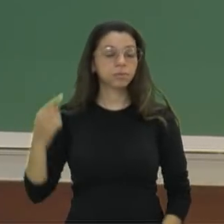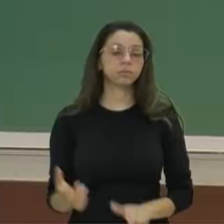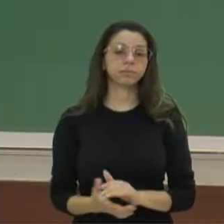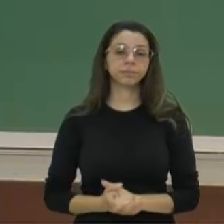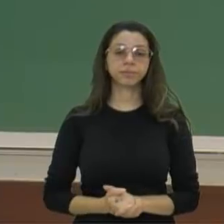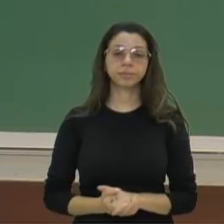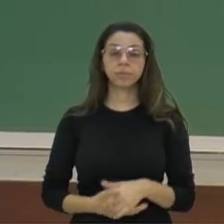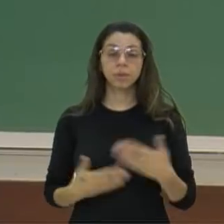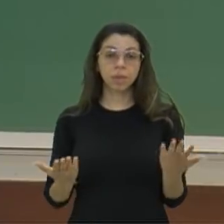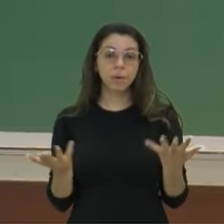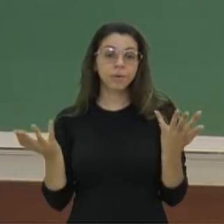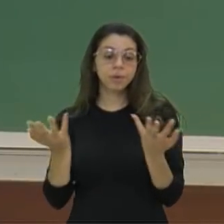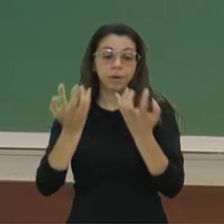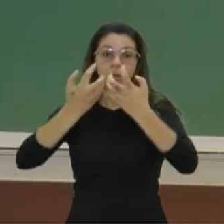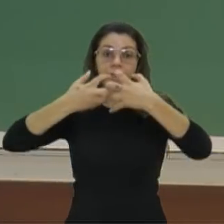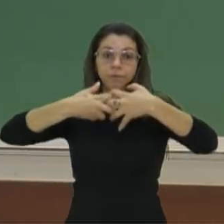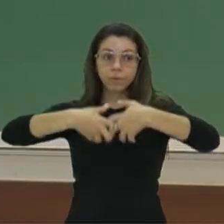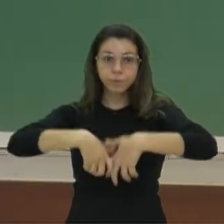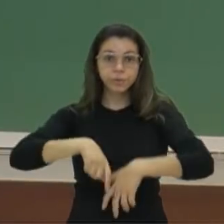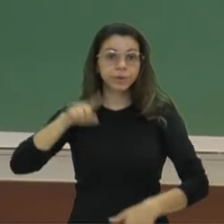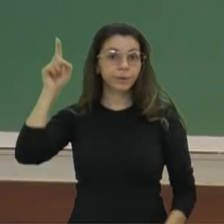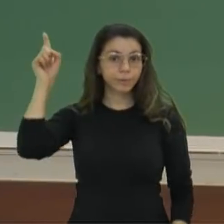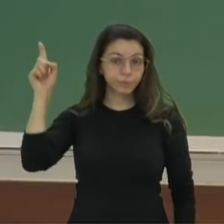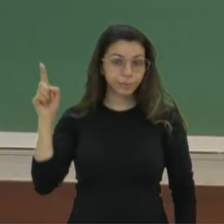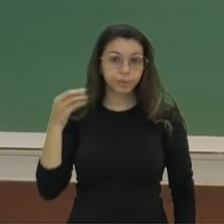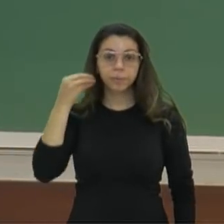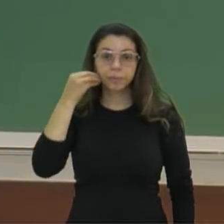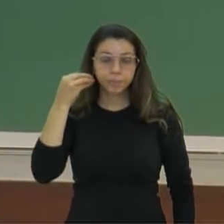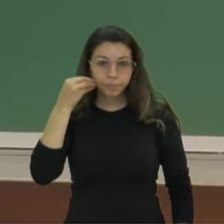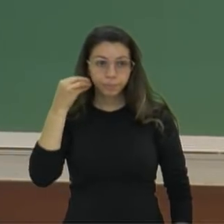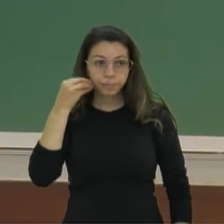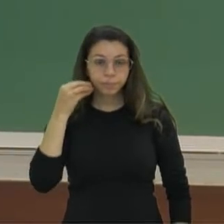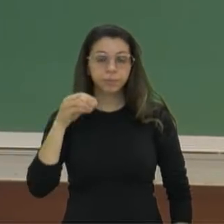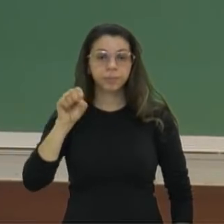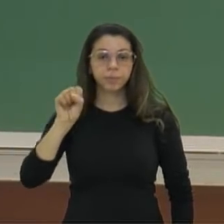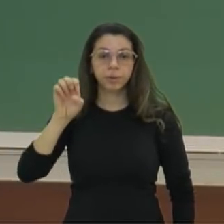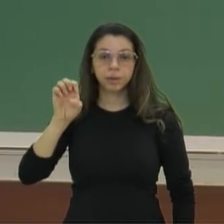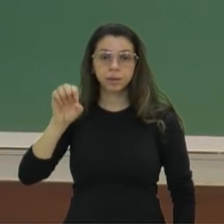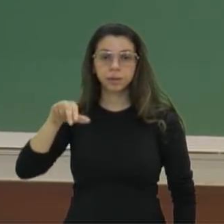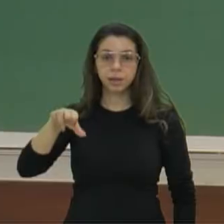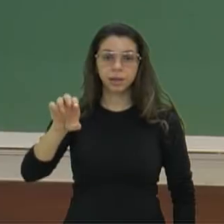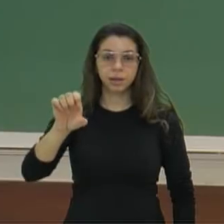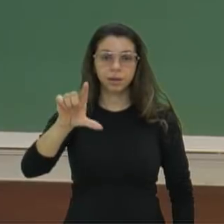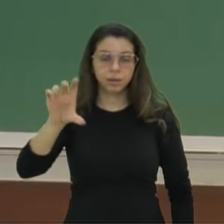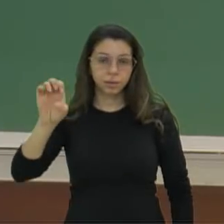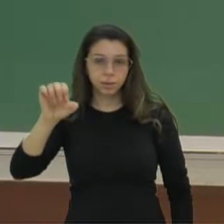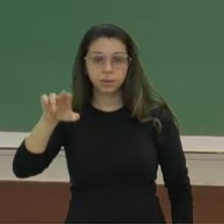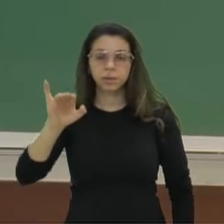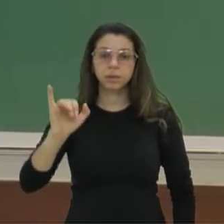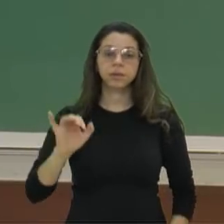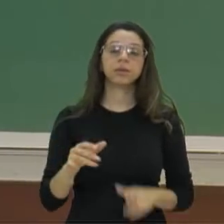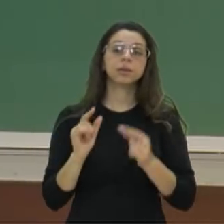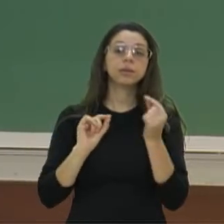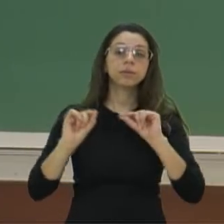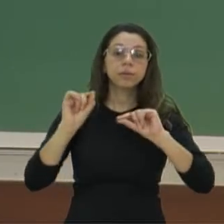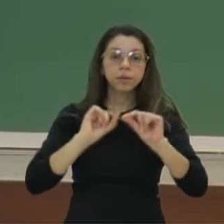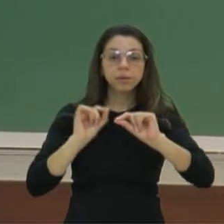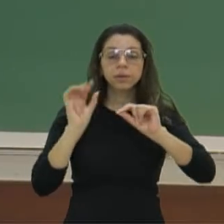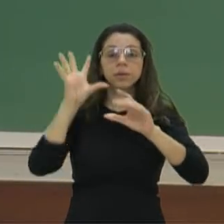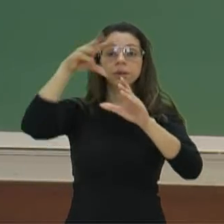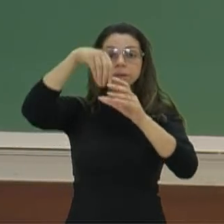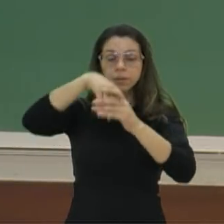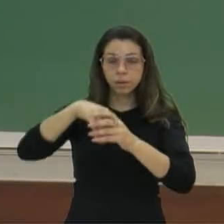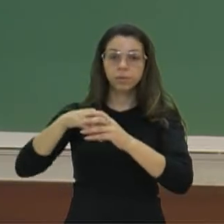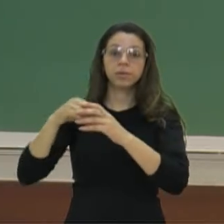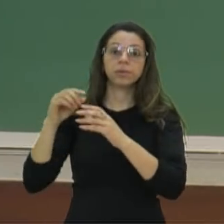Então, a função deste material, desse teste de Snellen, que é um cartaz, né, um quadro que fica no consultório